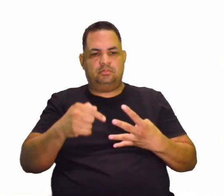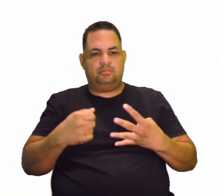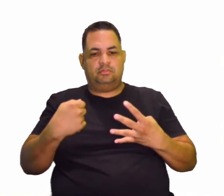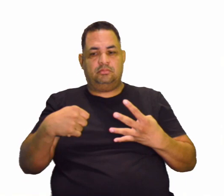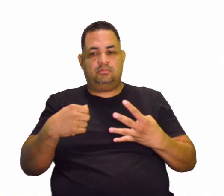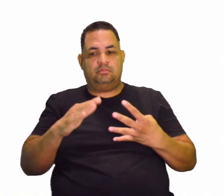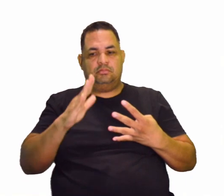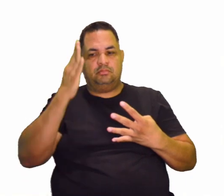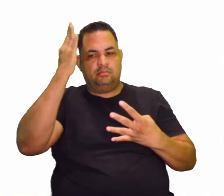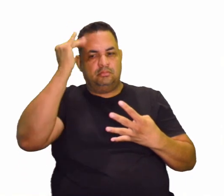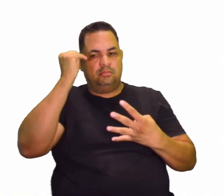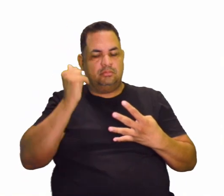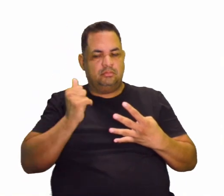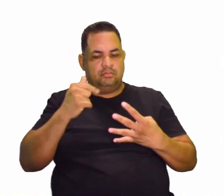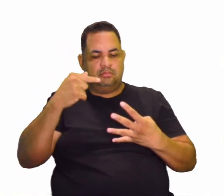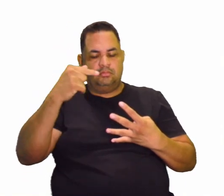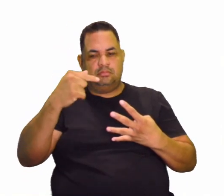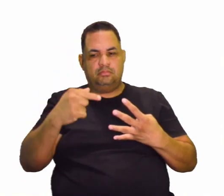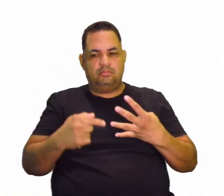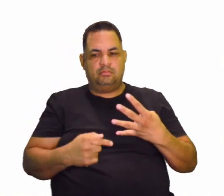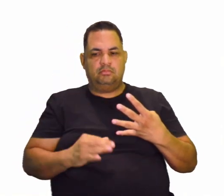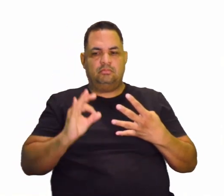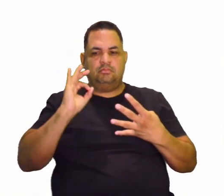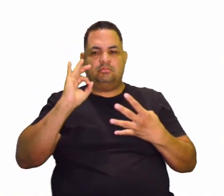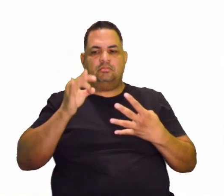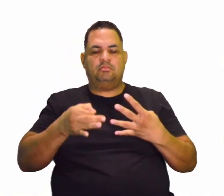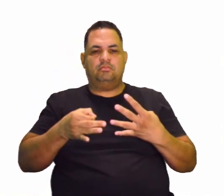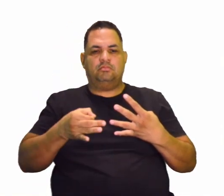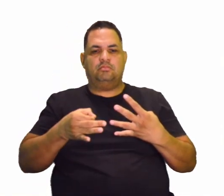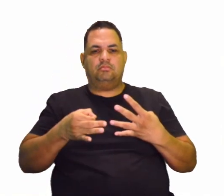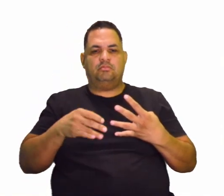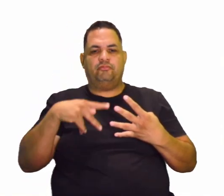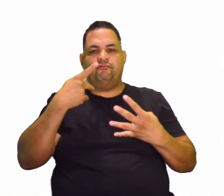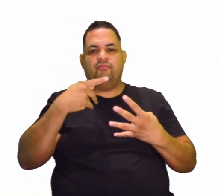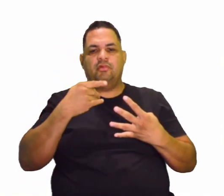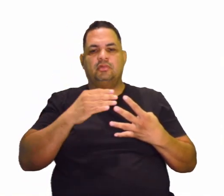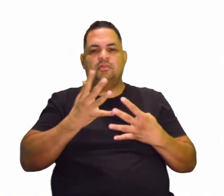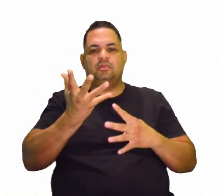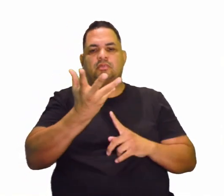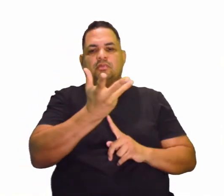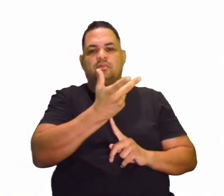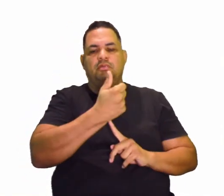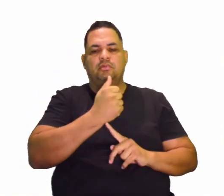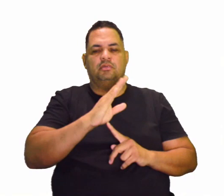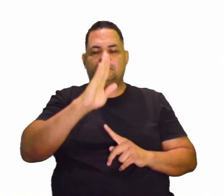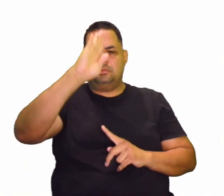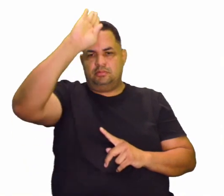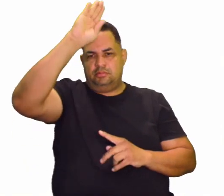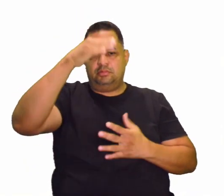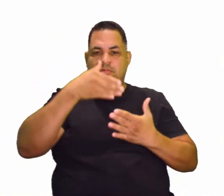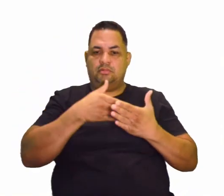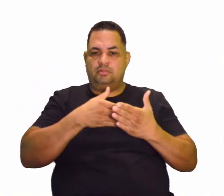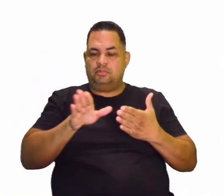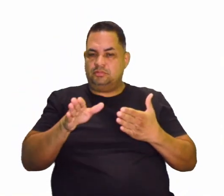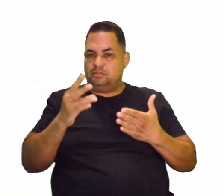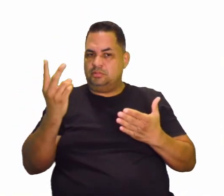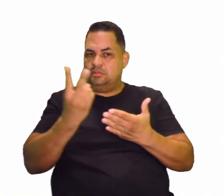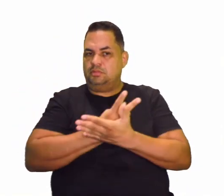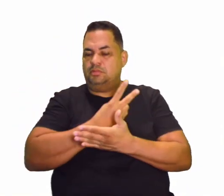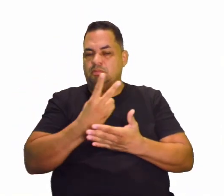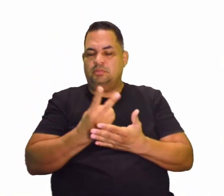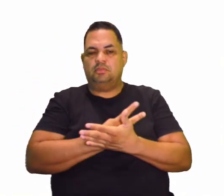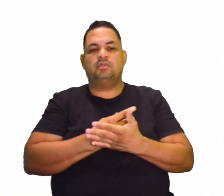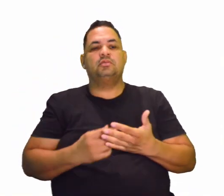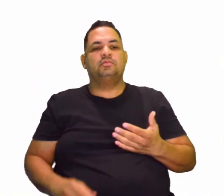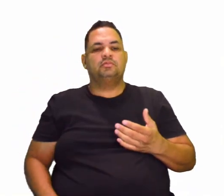identificar quais estão corretas em relação à arte romana e medieval. Vão excluindo as improváveis. Então, vamos lá.